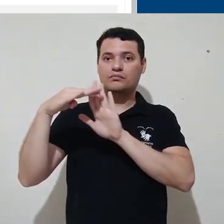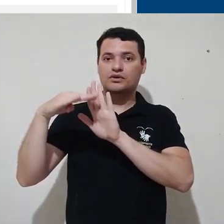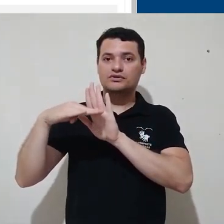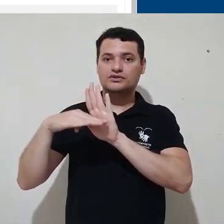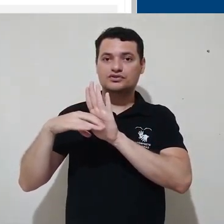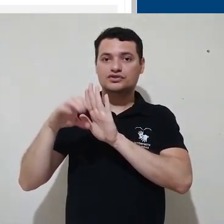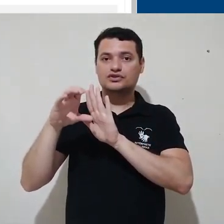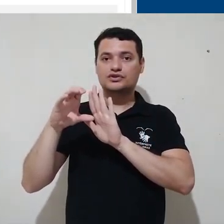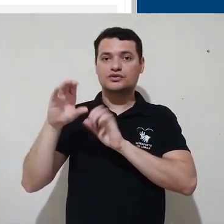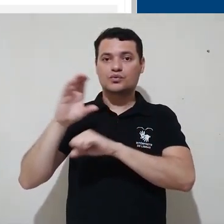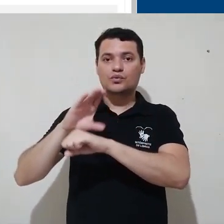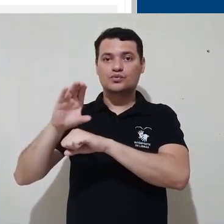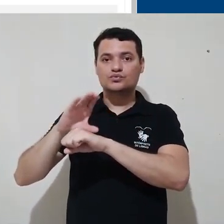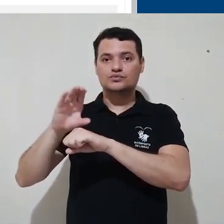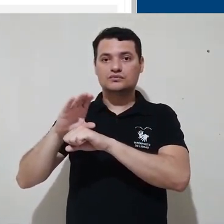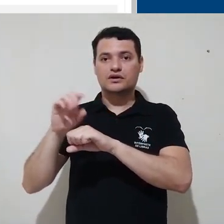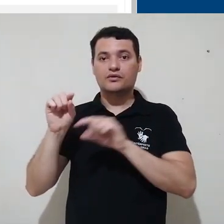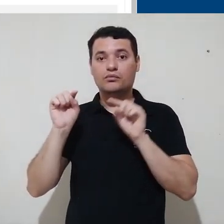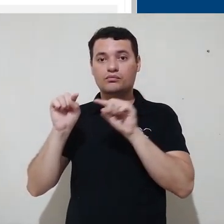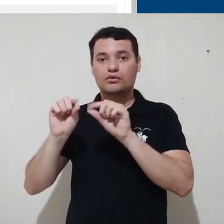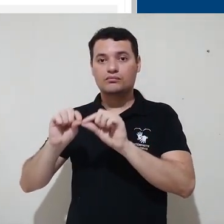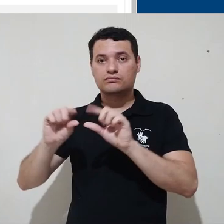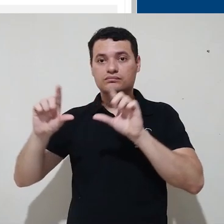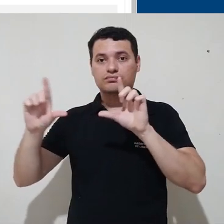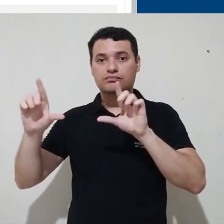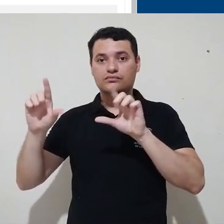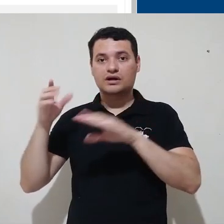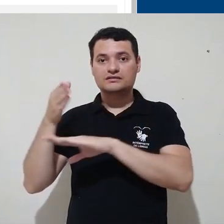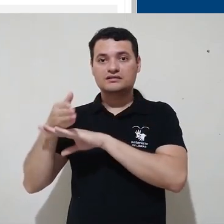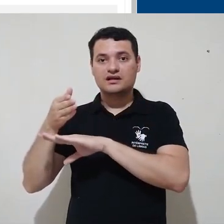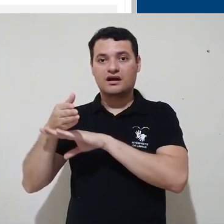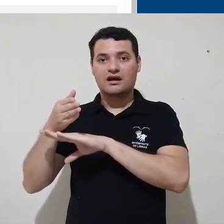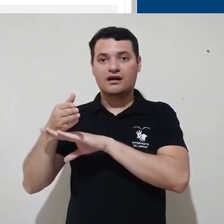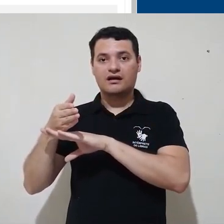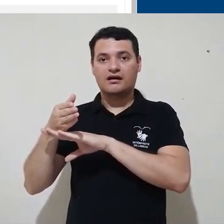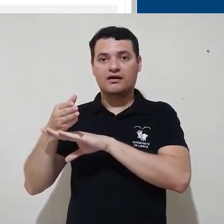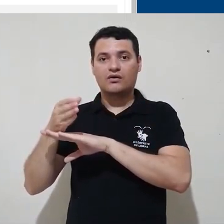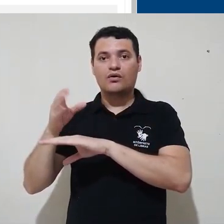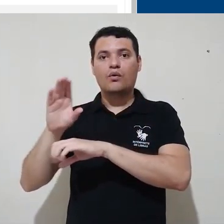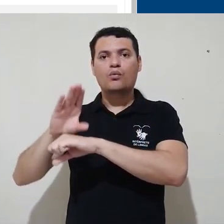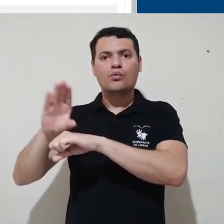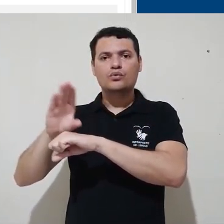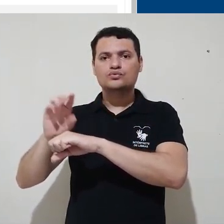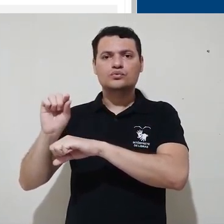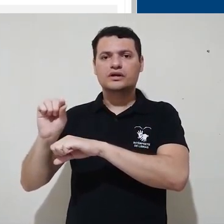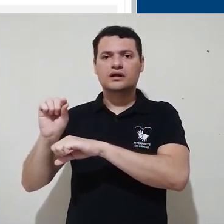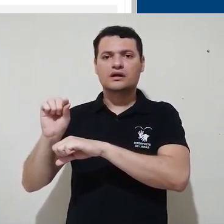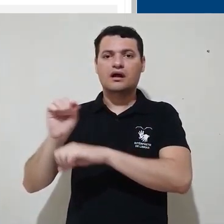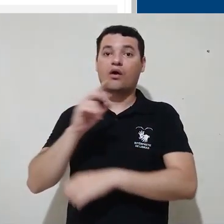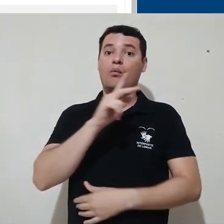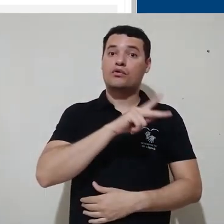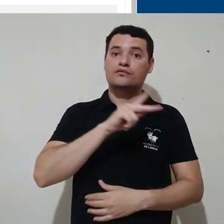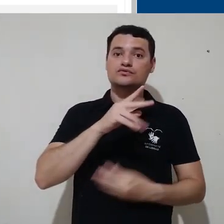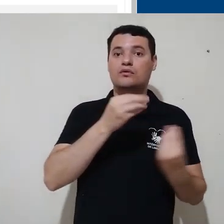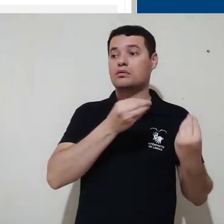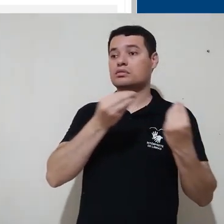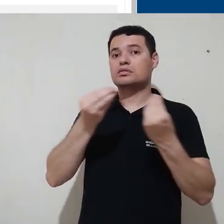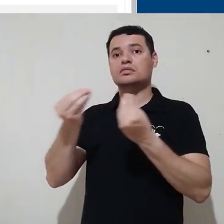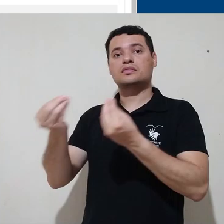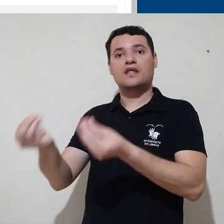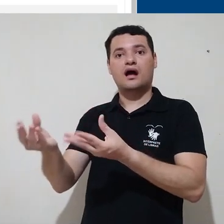20 cursos eu posso escolher um curso para fazer acesso um curso será ponte o